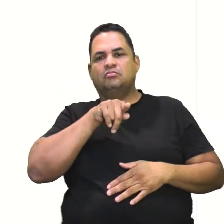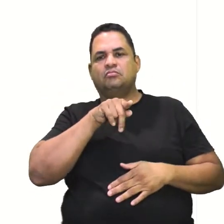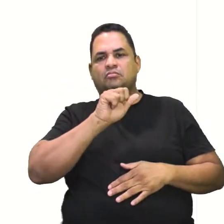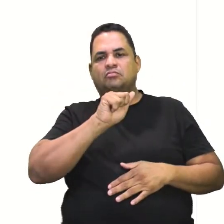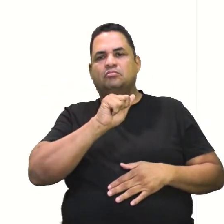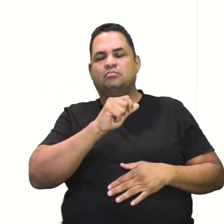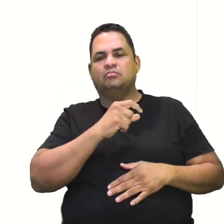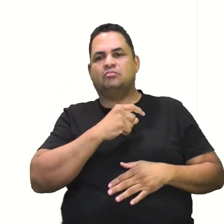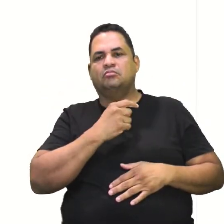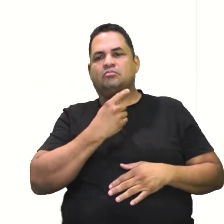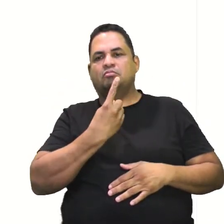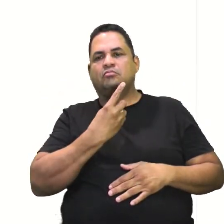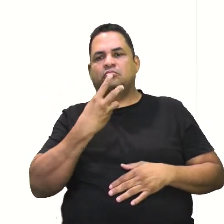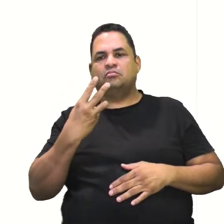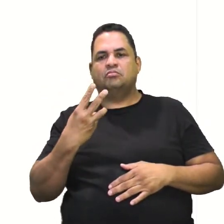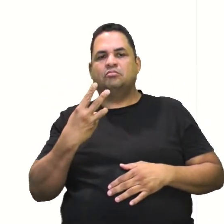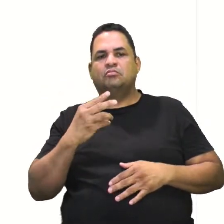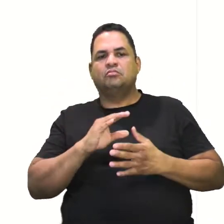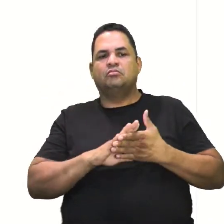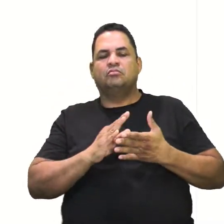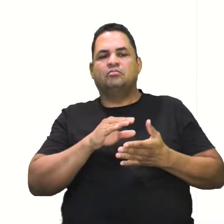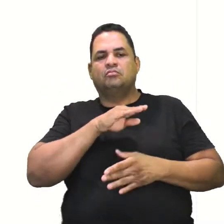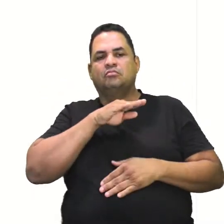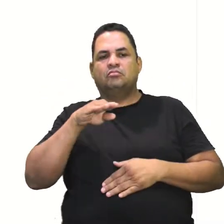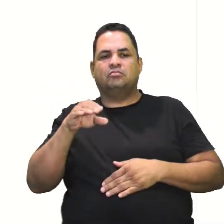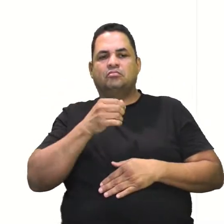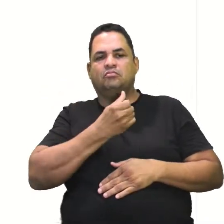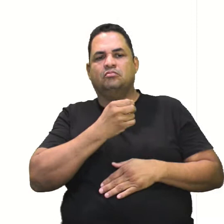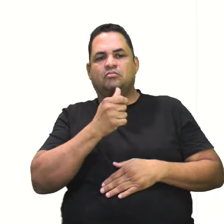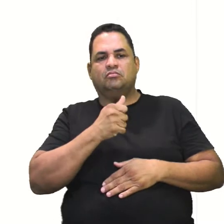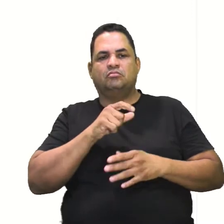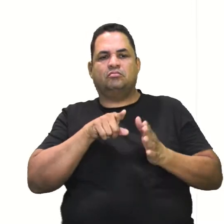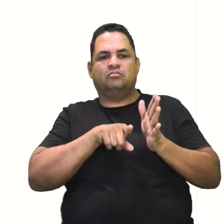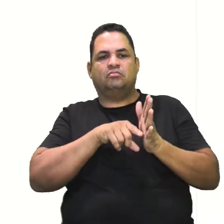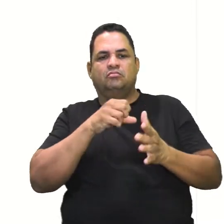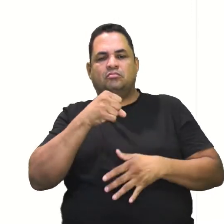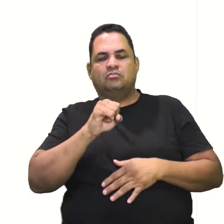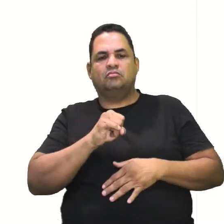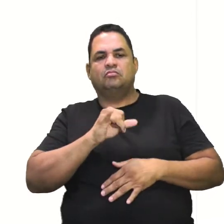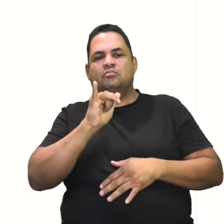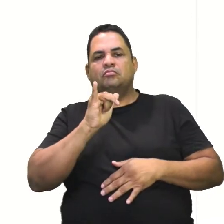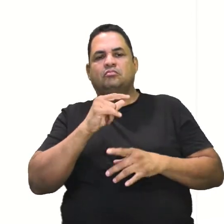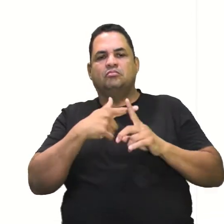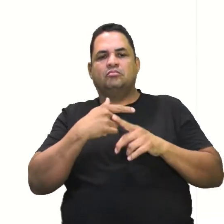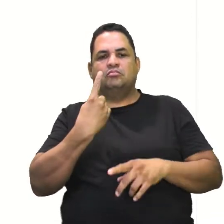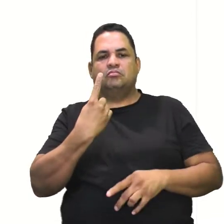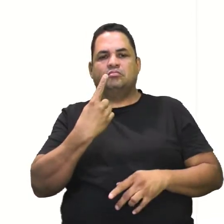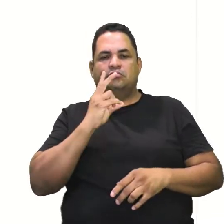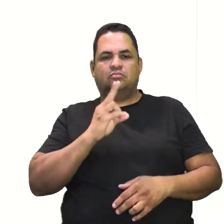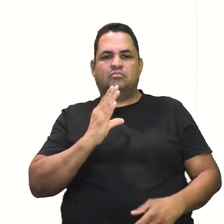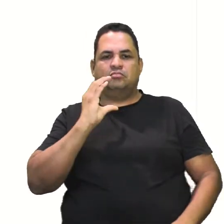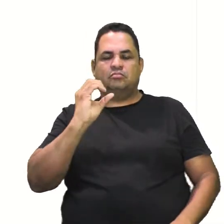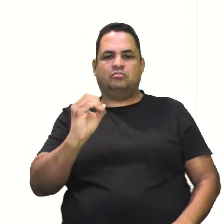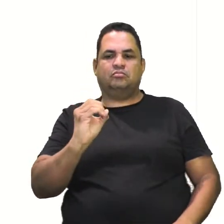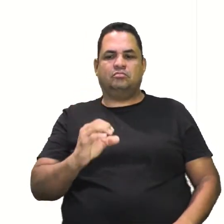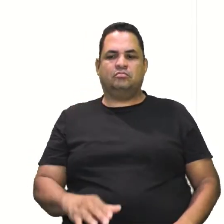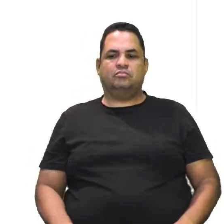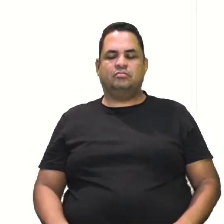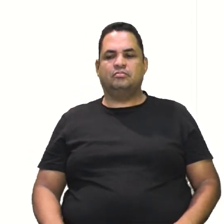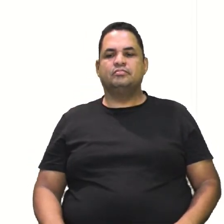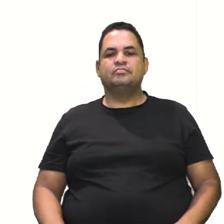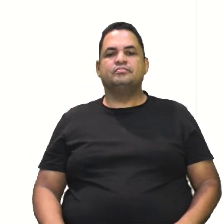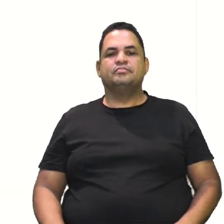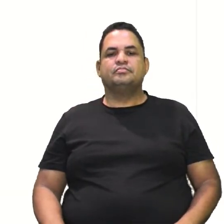ponto A, de coordenadas 1 e 3, e a reta 6x menos 8y mais 1 igual a